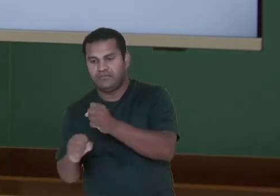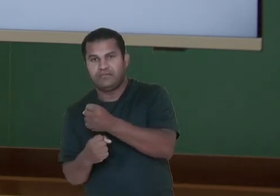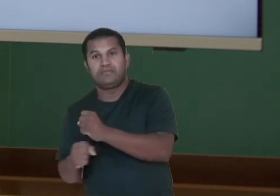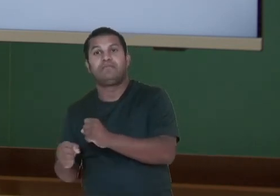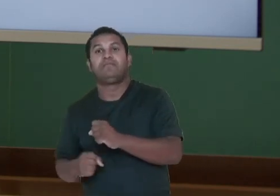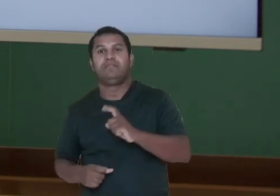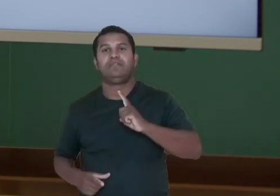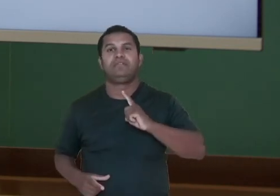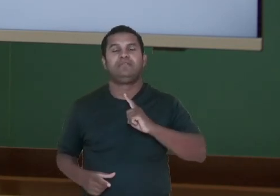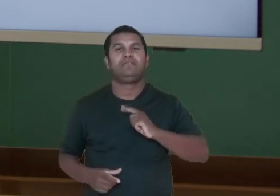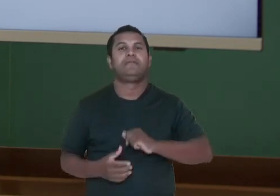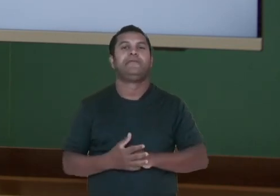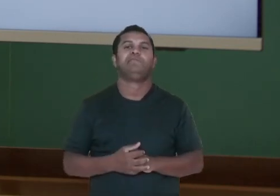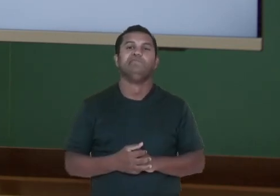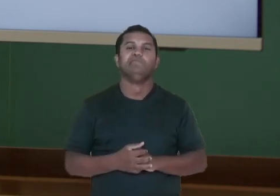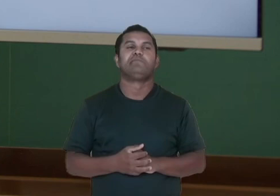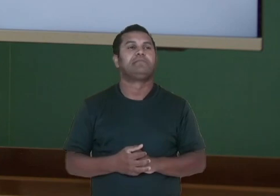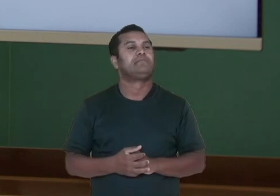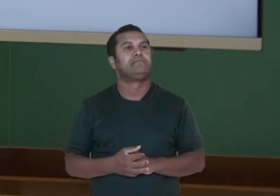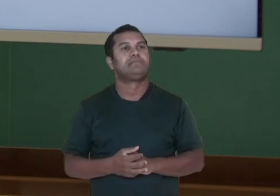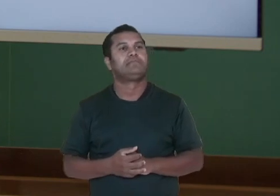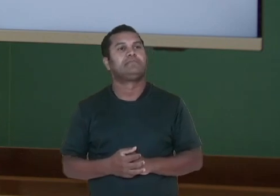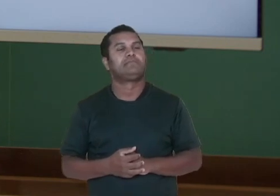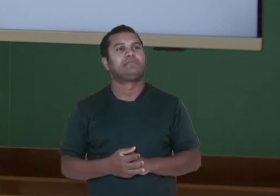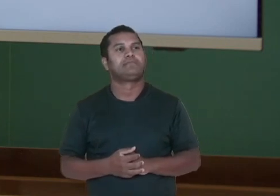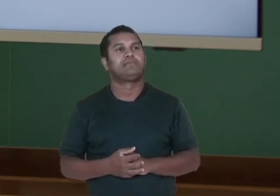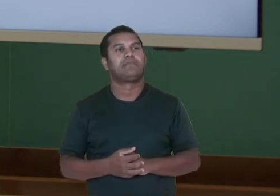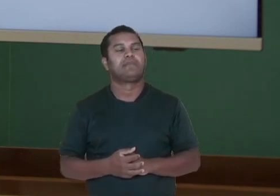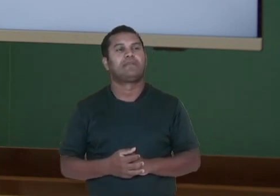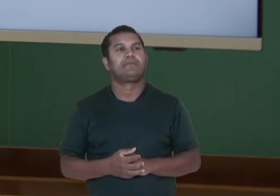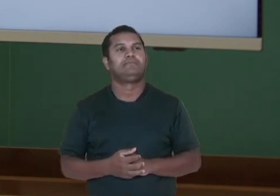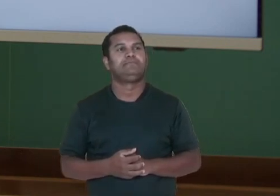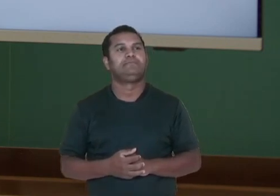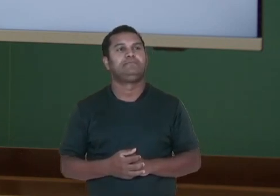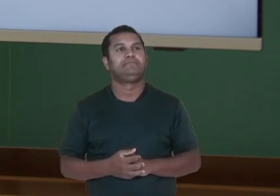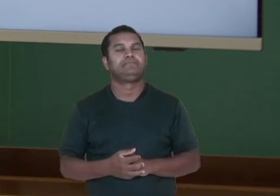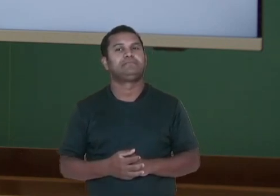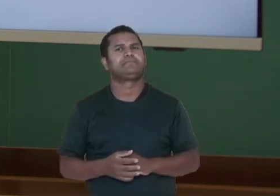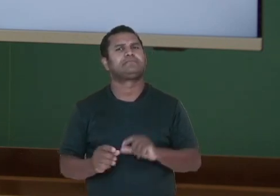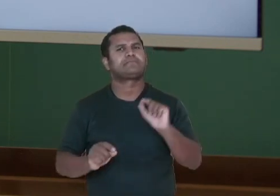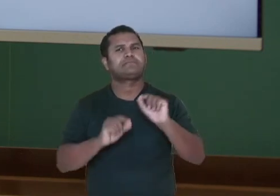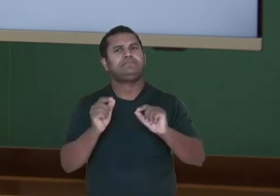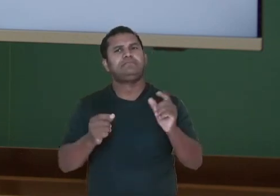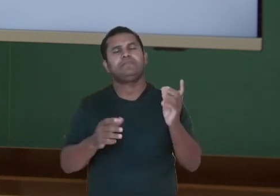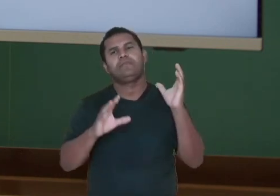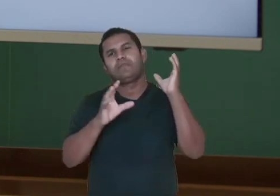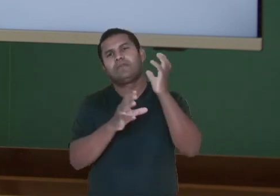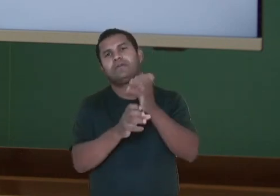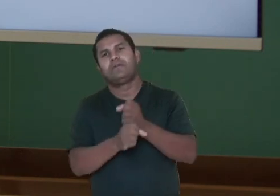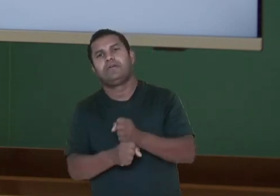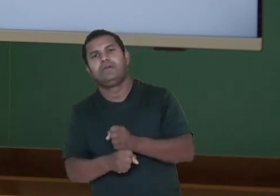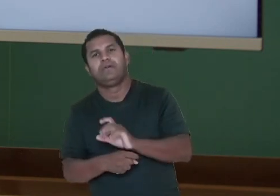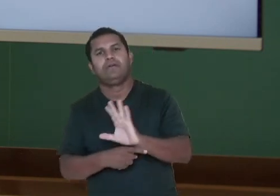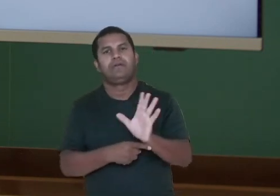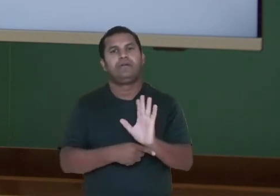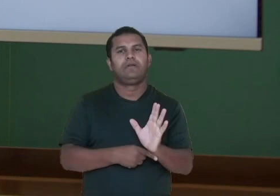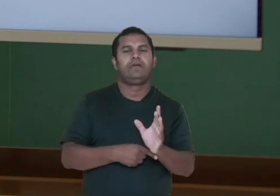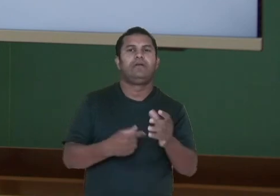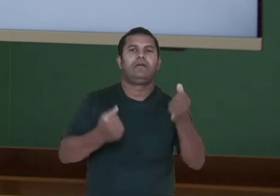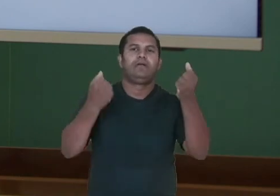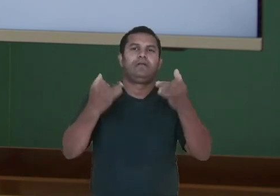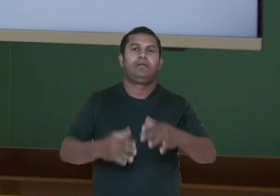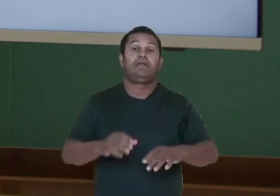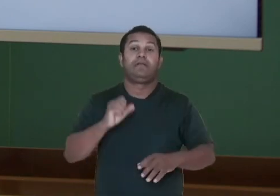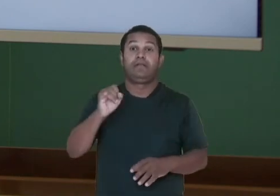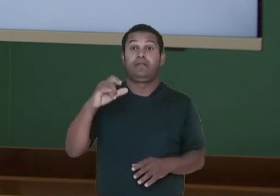bocha sabe bem como é que é isso aí. É quase igual. Ok? Então, o que vimos hoje, meus queridos? Quando não